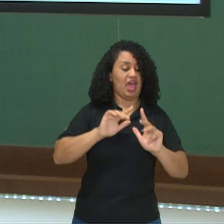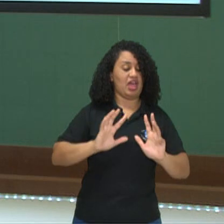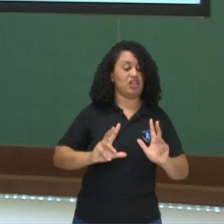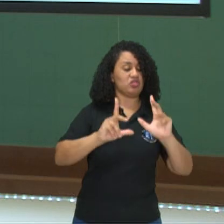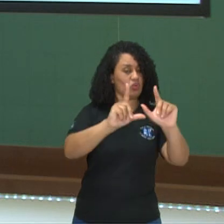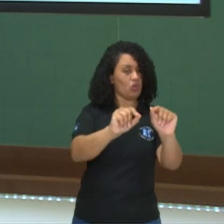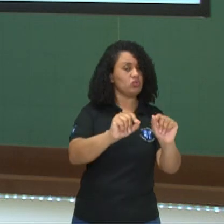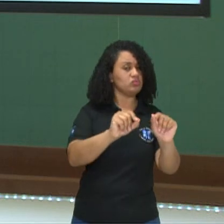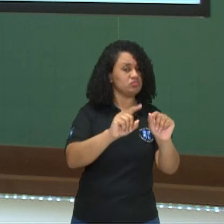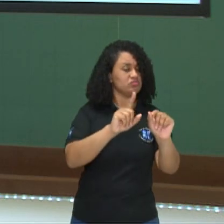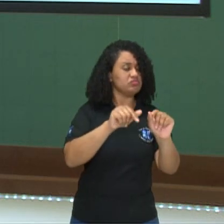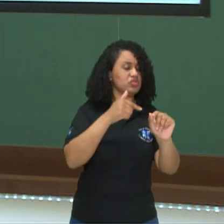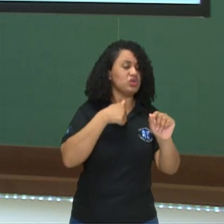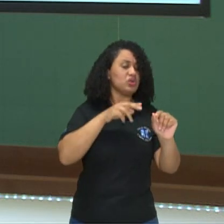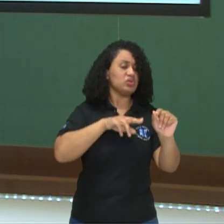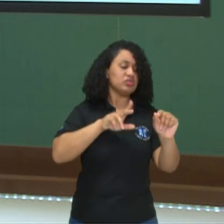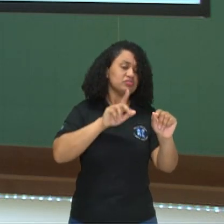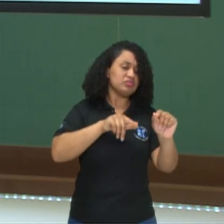afirmação, uma